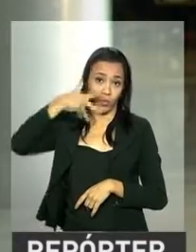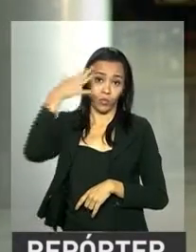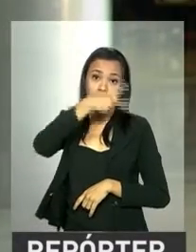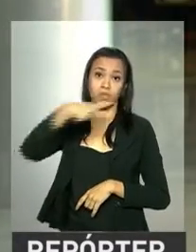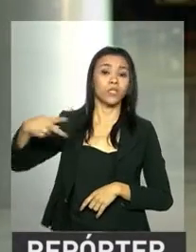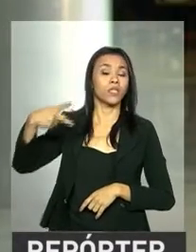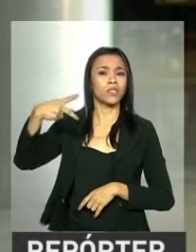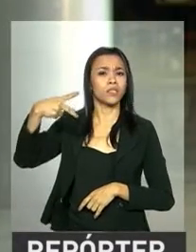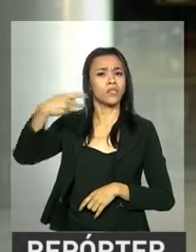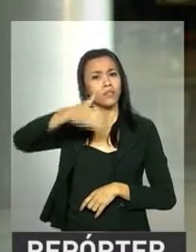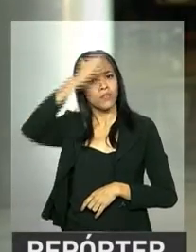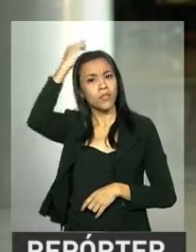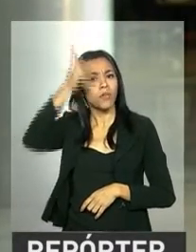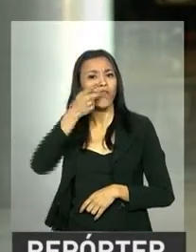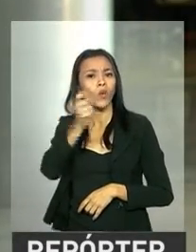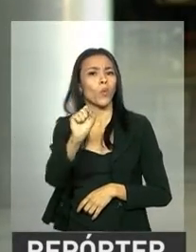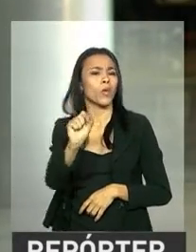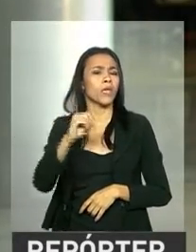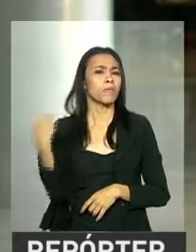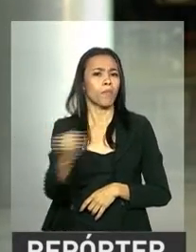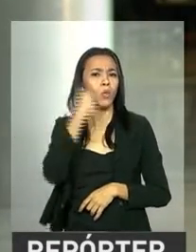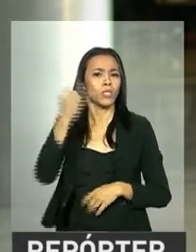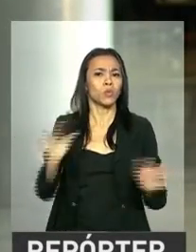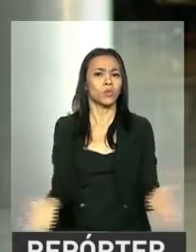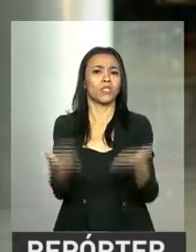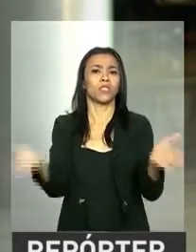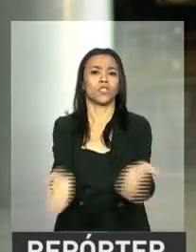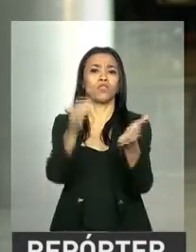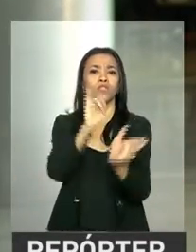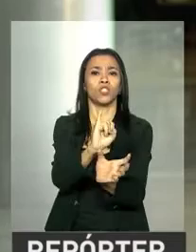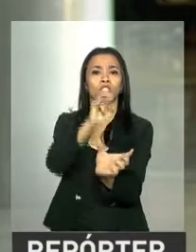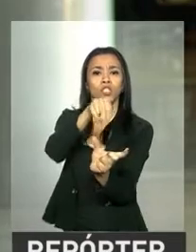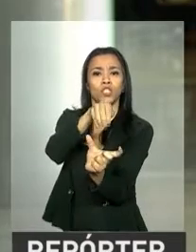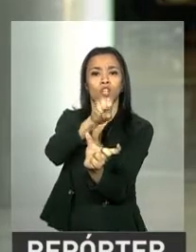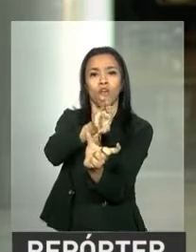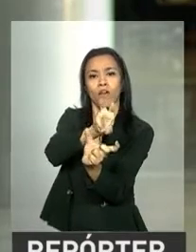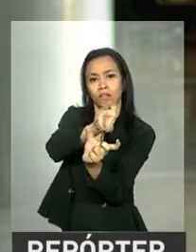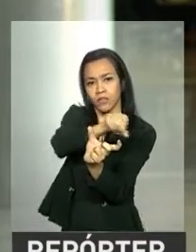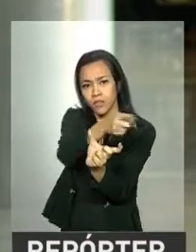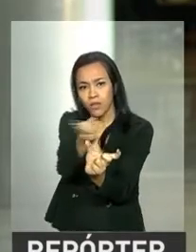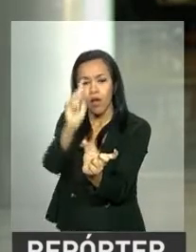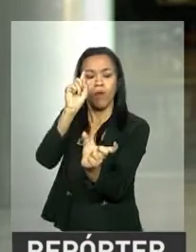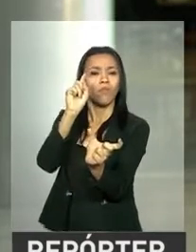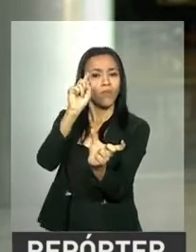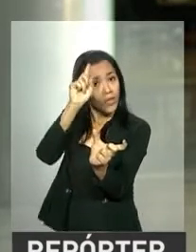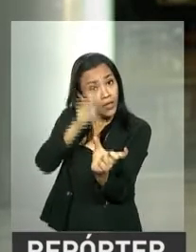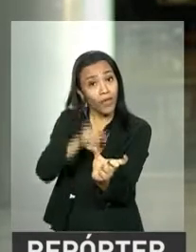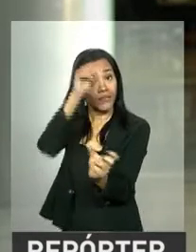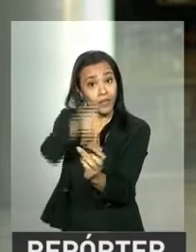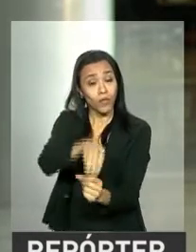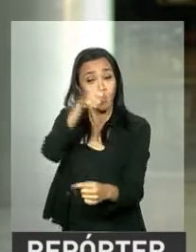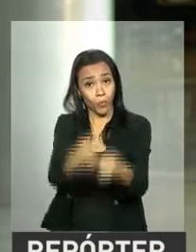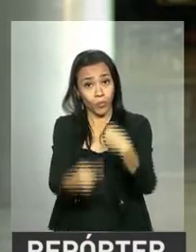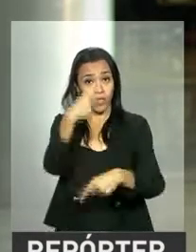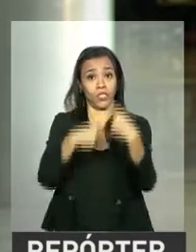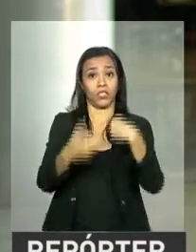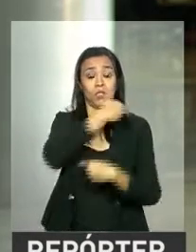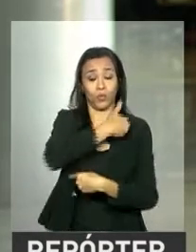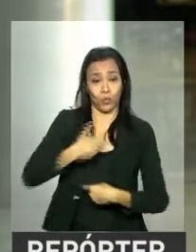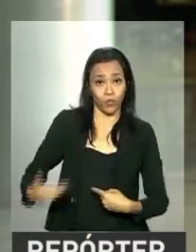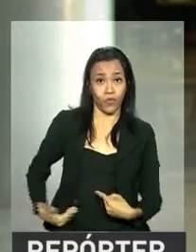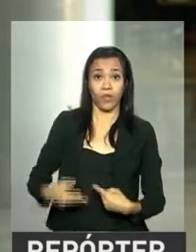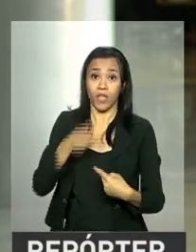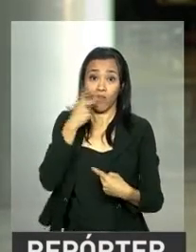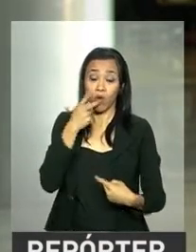e destacou a importância do incentivo à inovação como política de estado ea filha bouquet à afirmou que a universalização